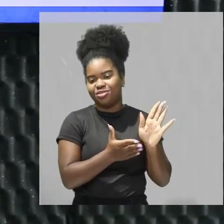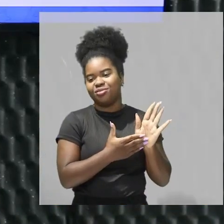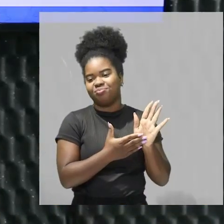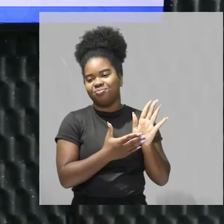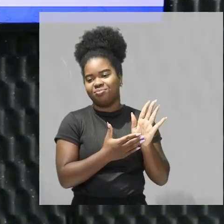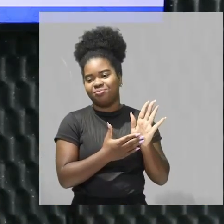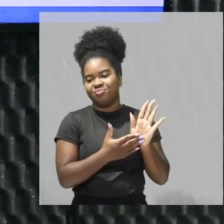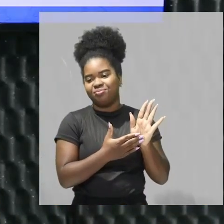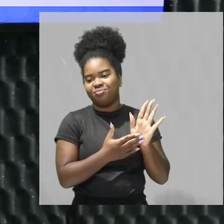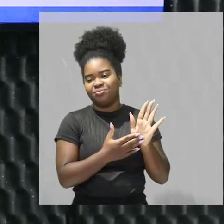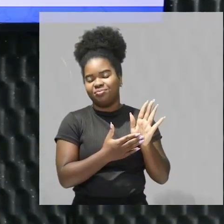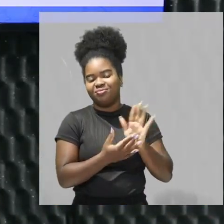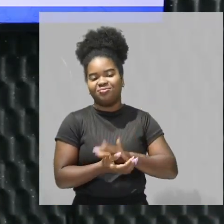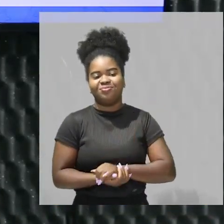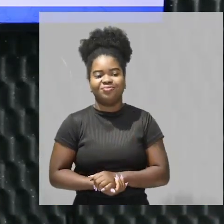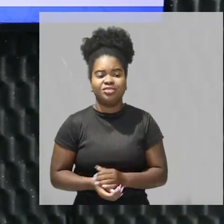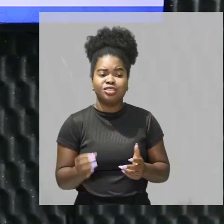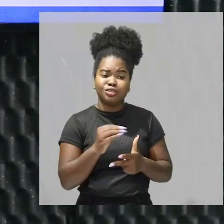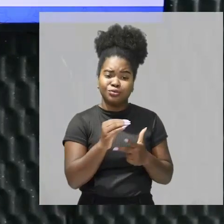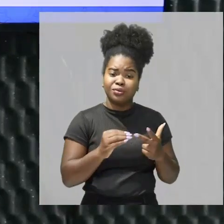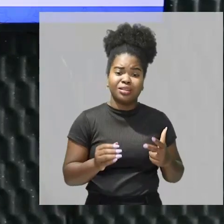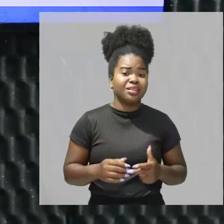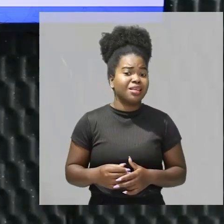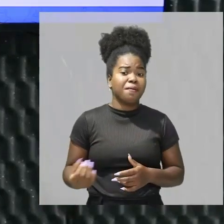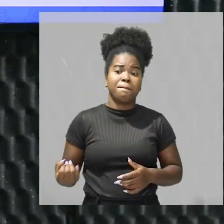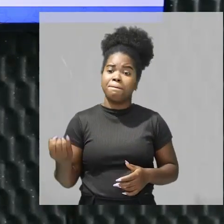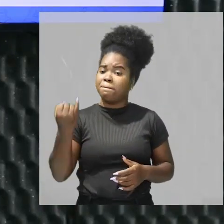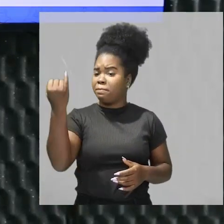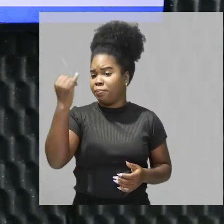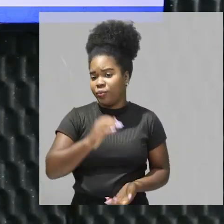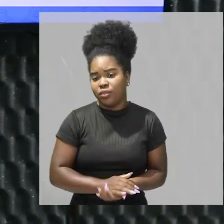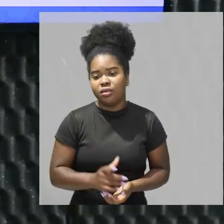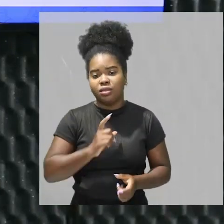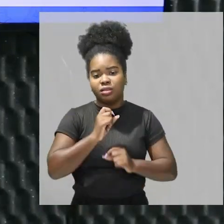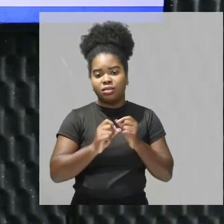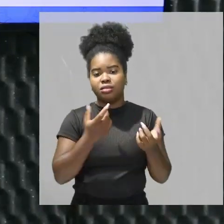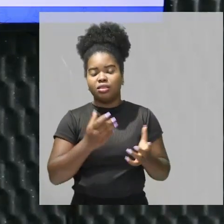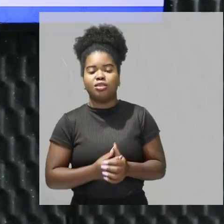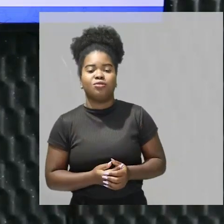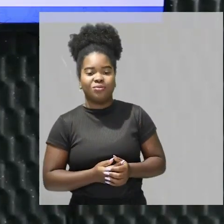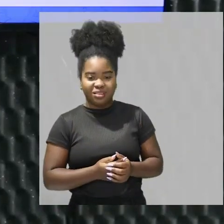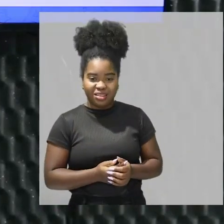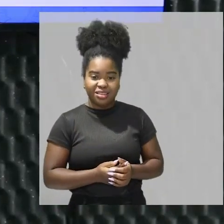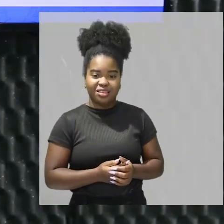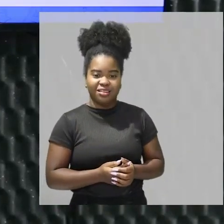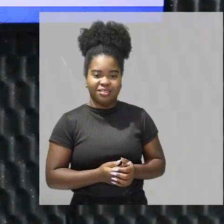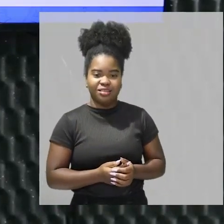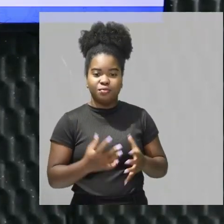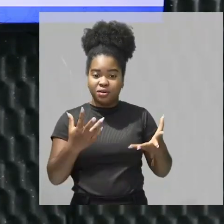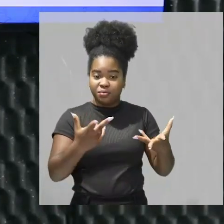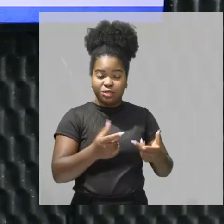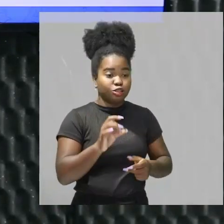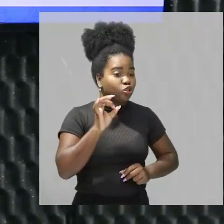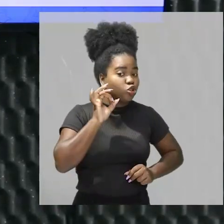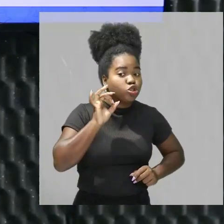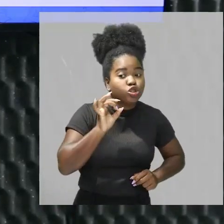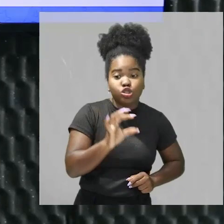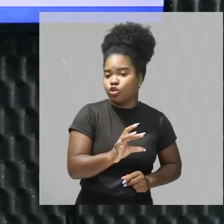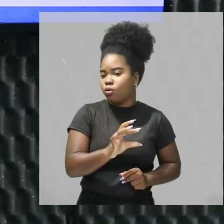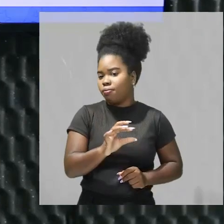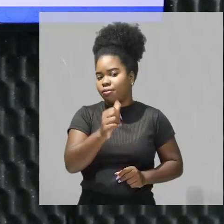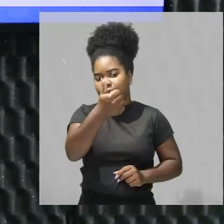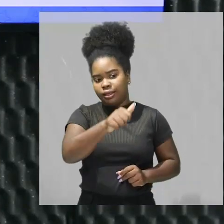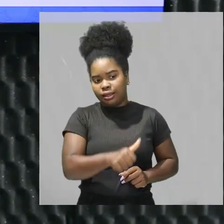intervenção. No Enem, ela é tão importante que ela possui uma competência só para ela, só para analisar a proposta